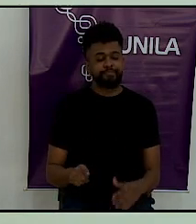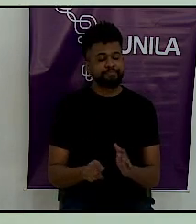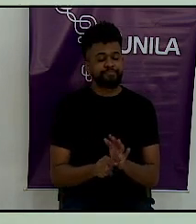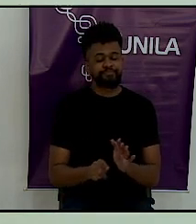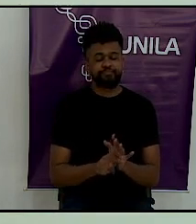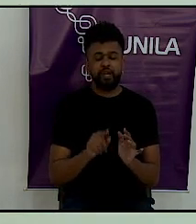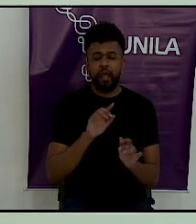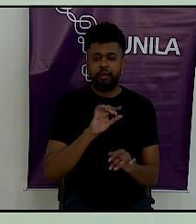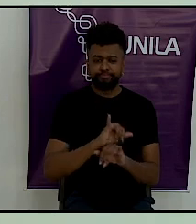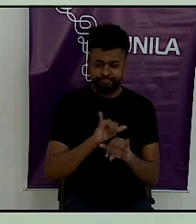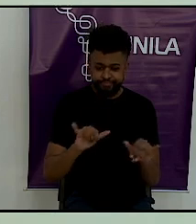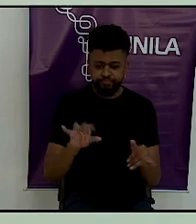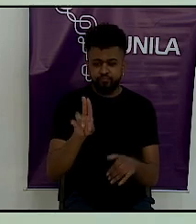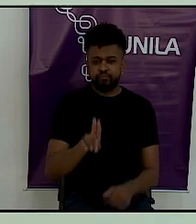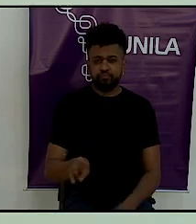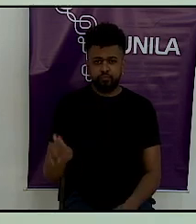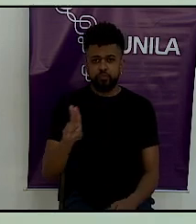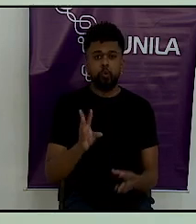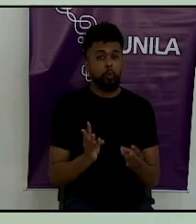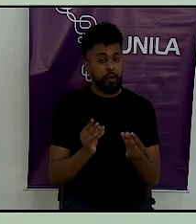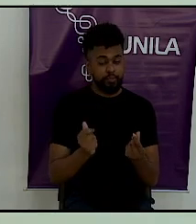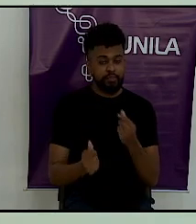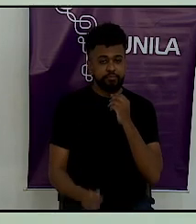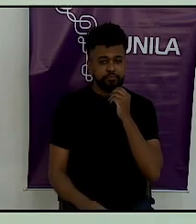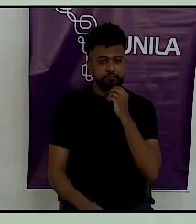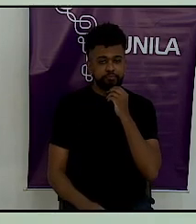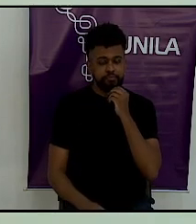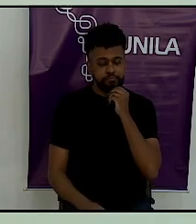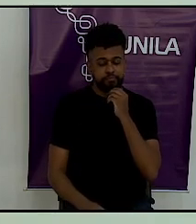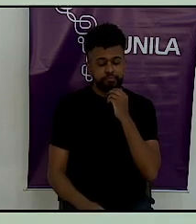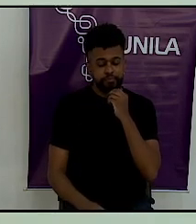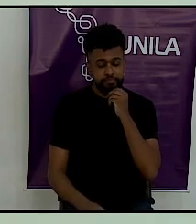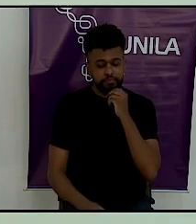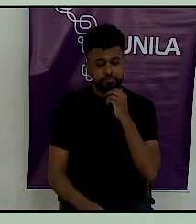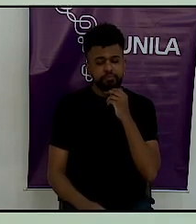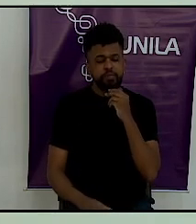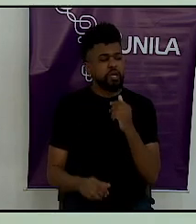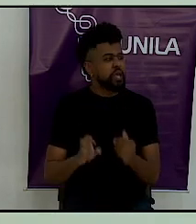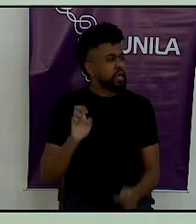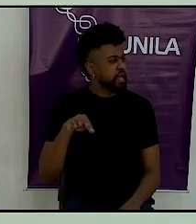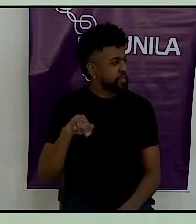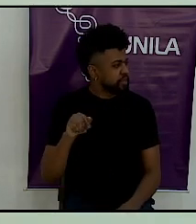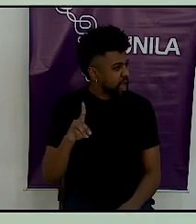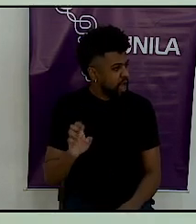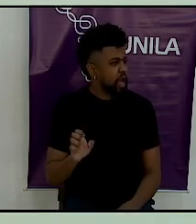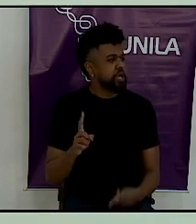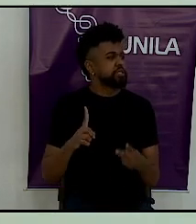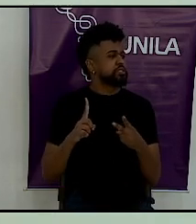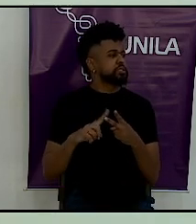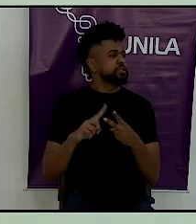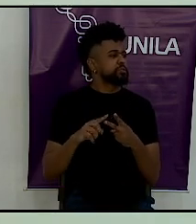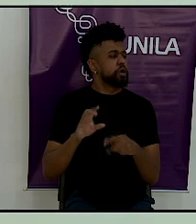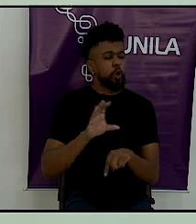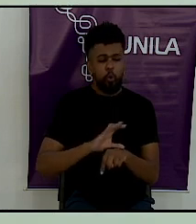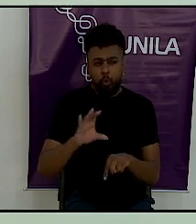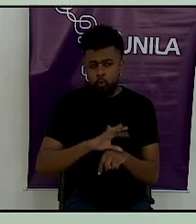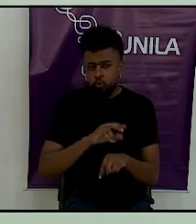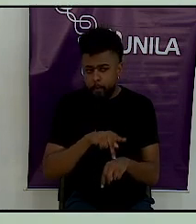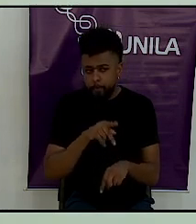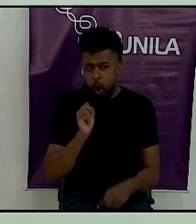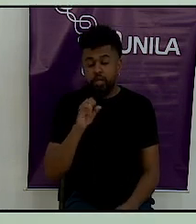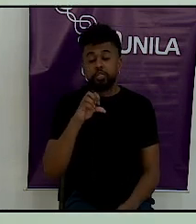consideração os dados da universidade de qualidade. Os índices do ENAD, CPC, curso de pós-graduação.